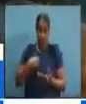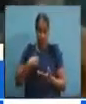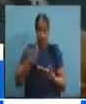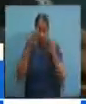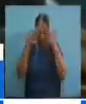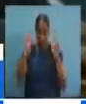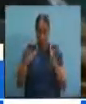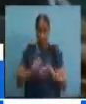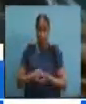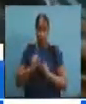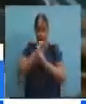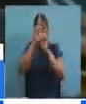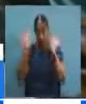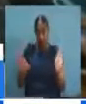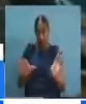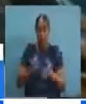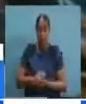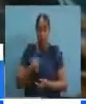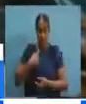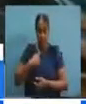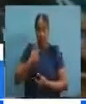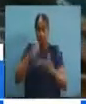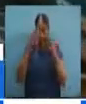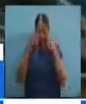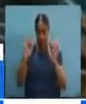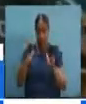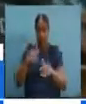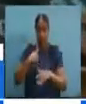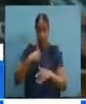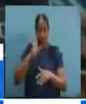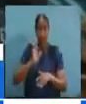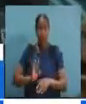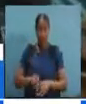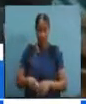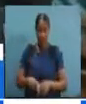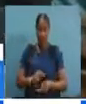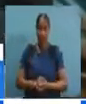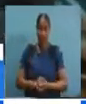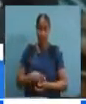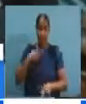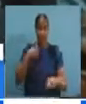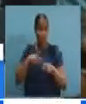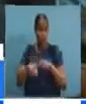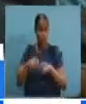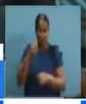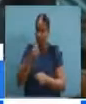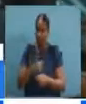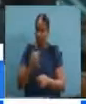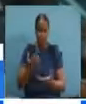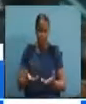Eu sou democrata. Uma vez que é transparente, eu sou democrata. Para mim é assim, a política é um